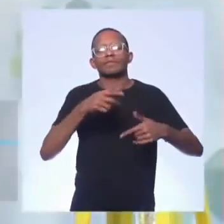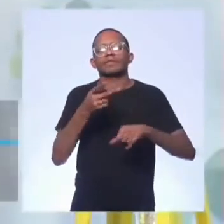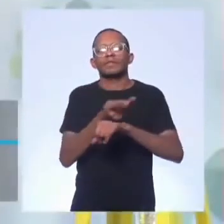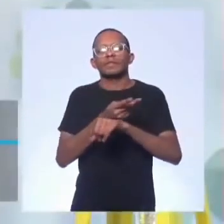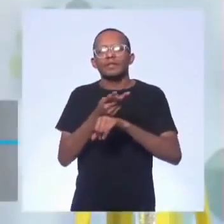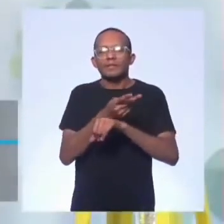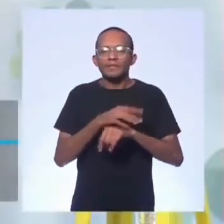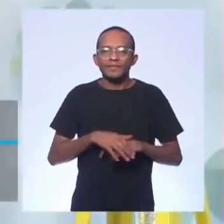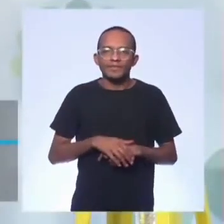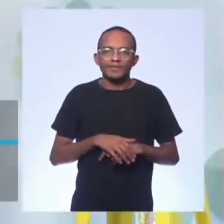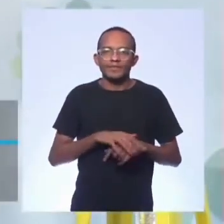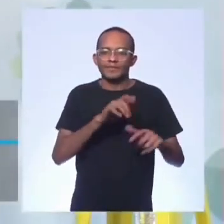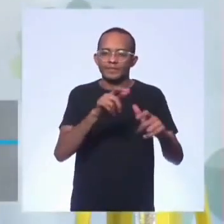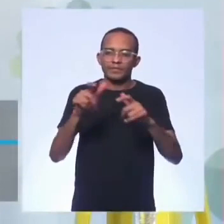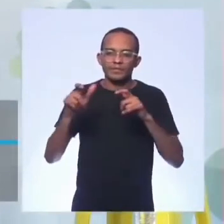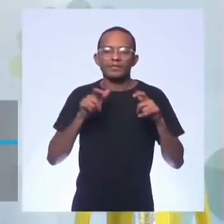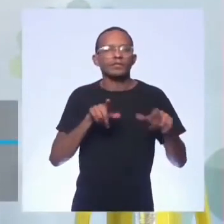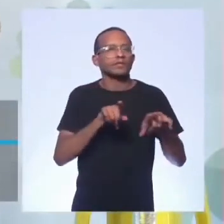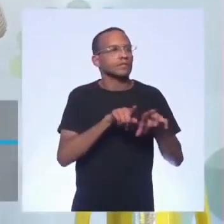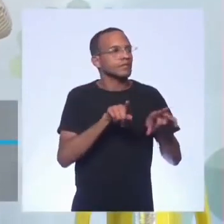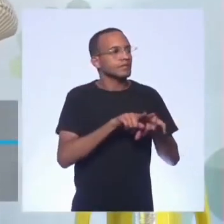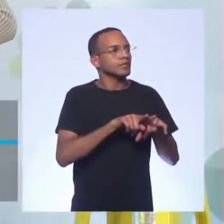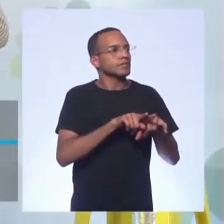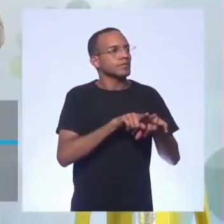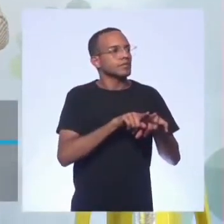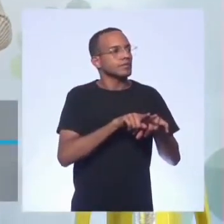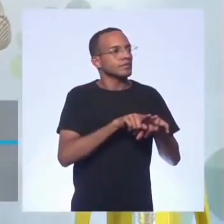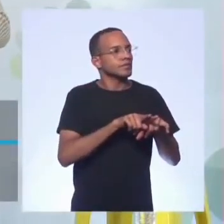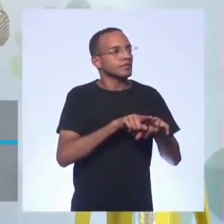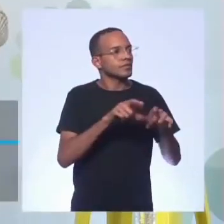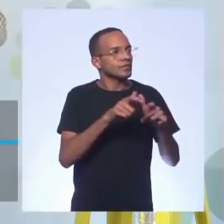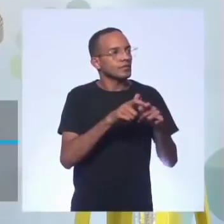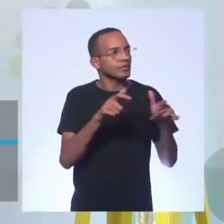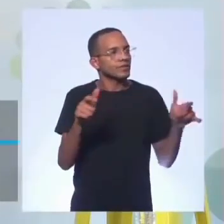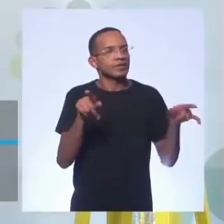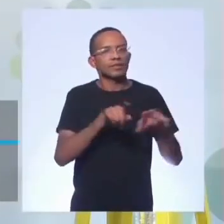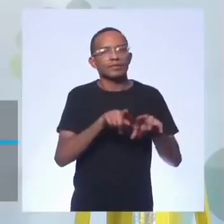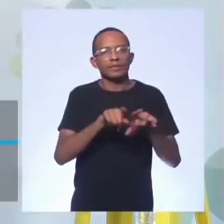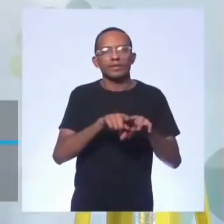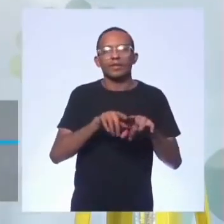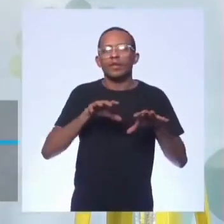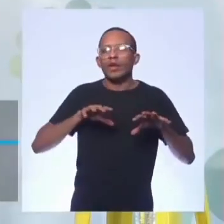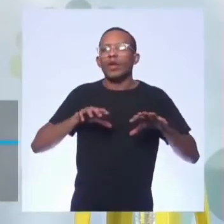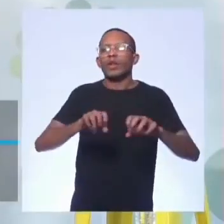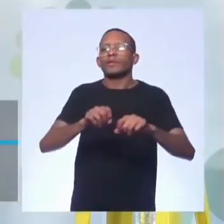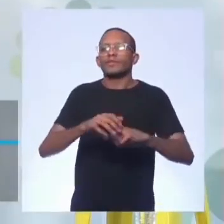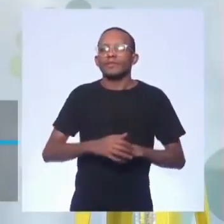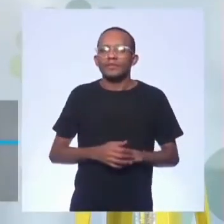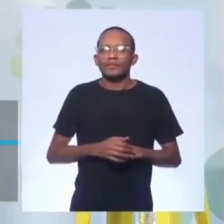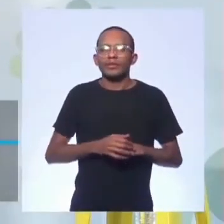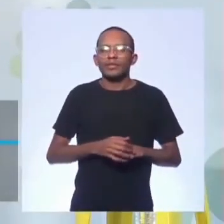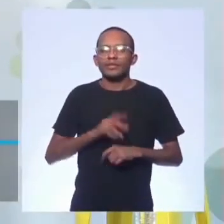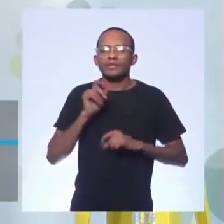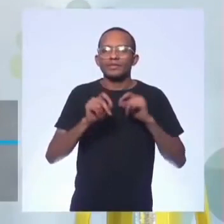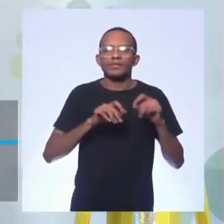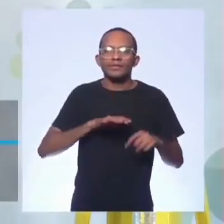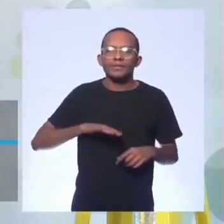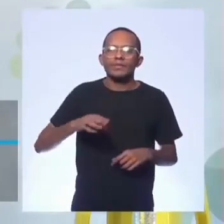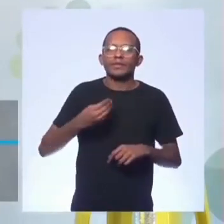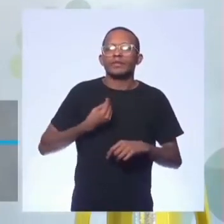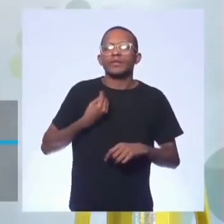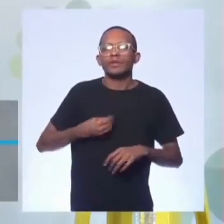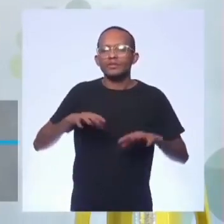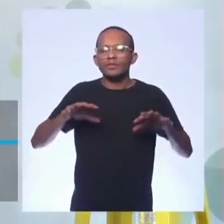e territorial de expansão das colônias. Galerinha,